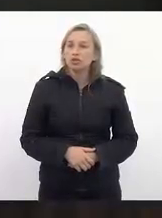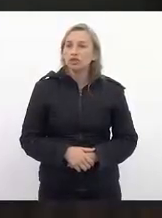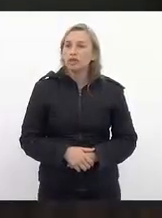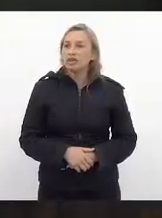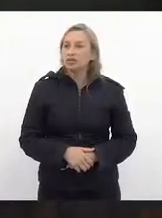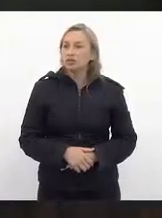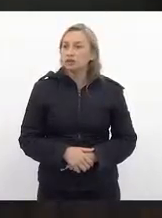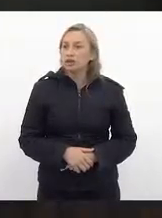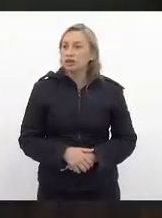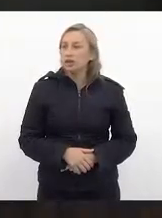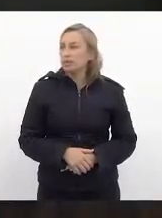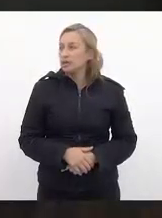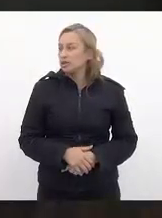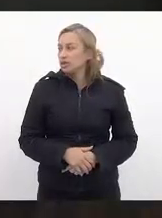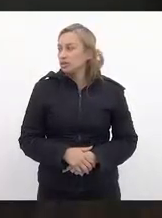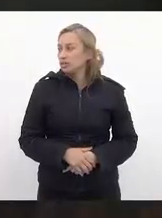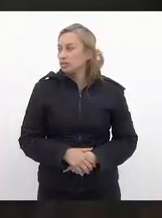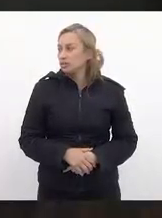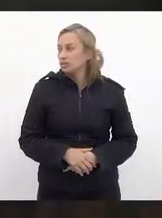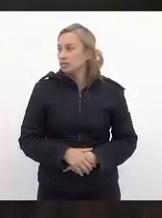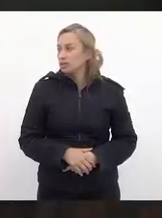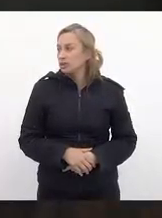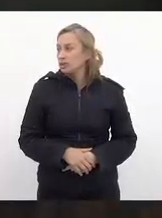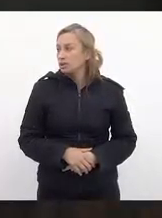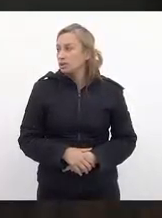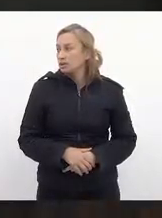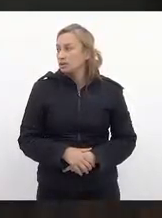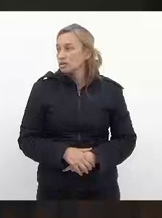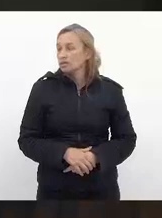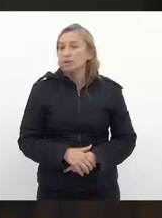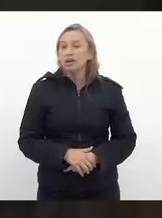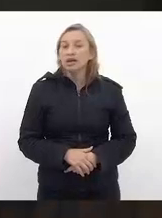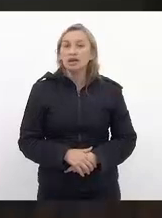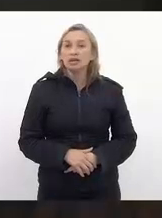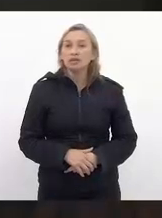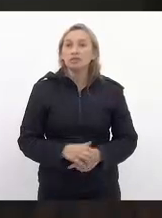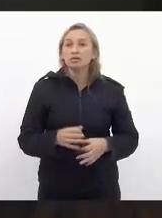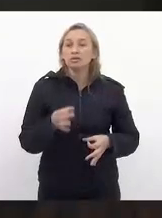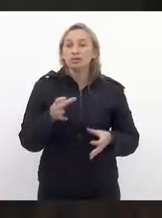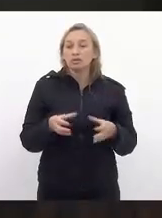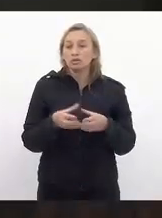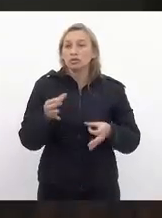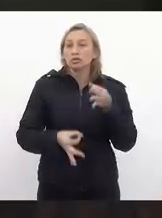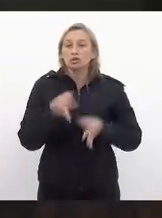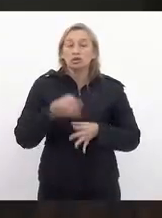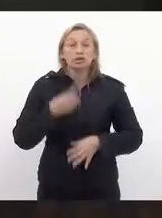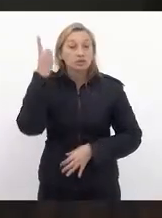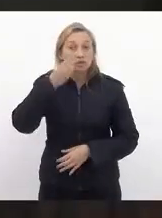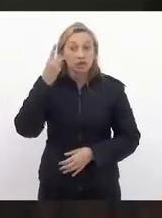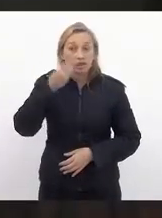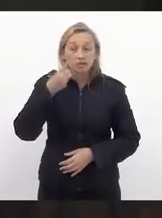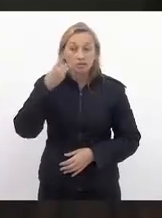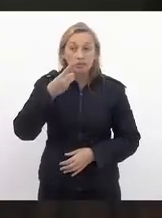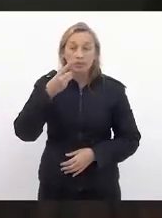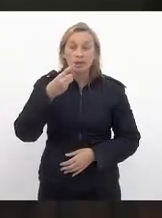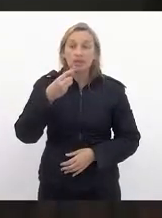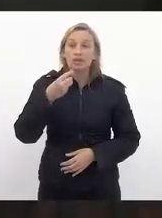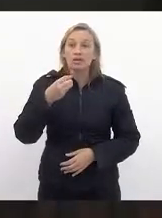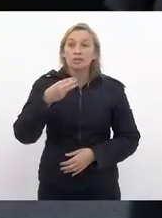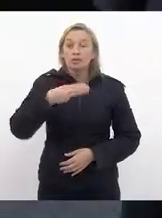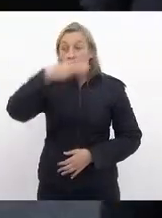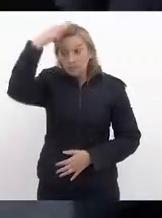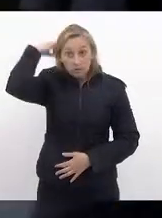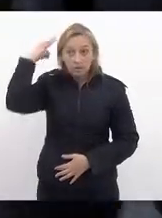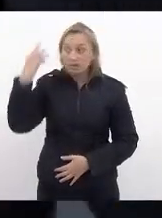e para para emitir parecer pela constituição e justiça Deputado Márcio Pacheco senhora